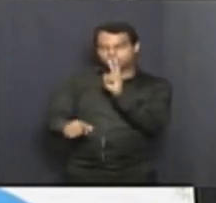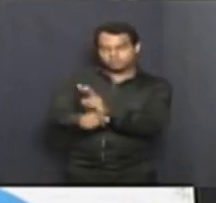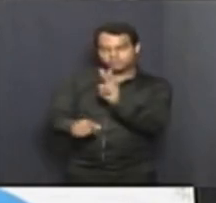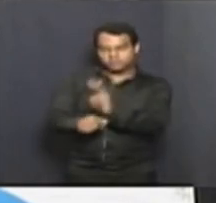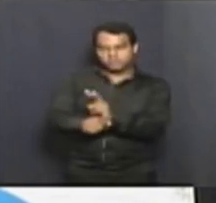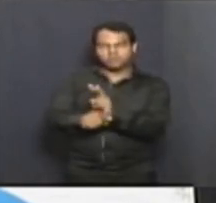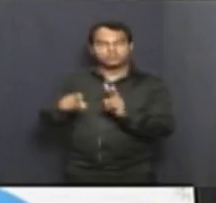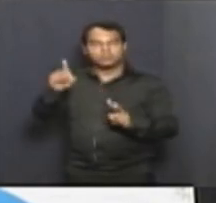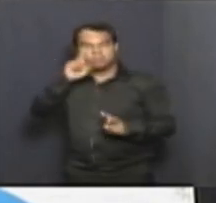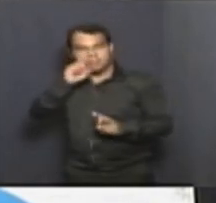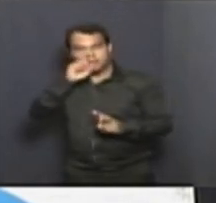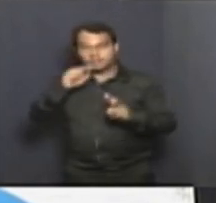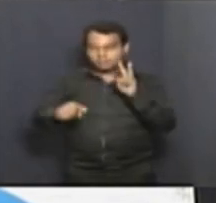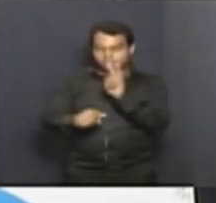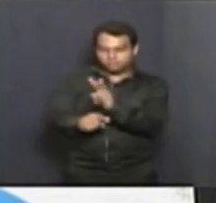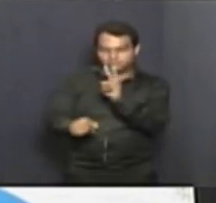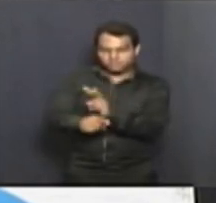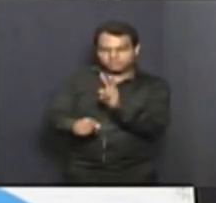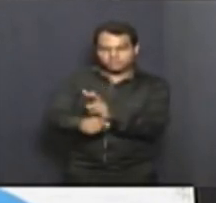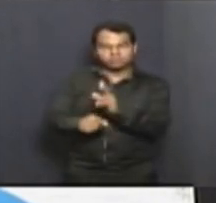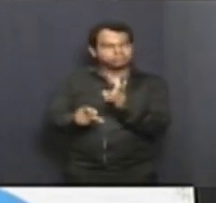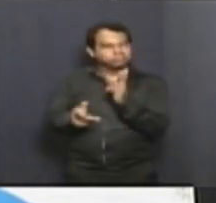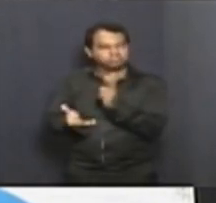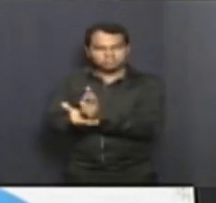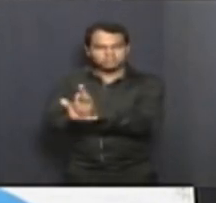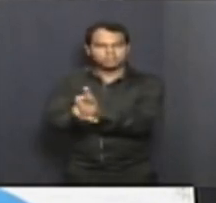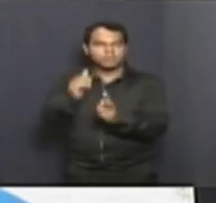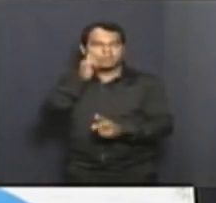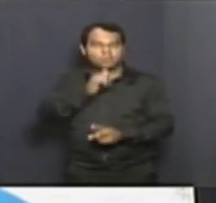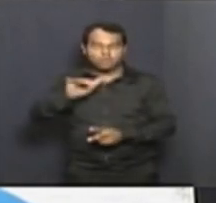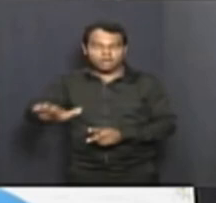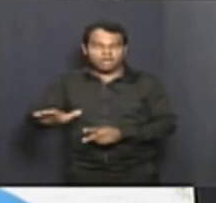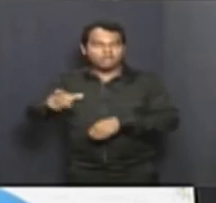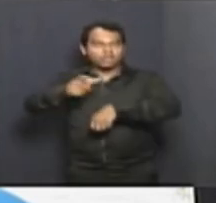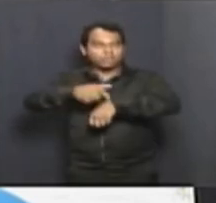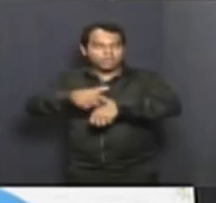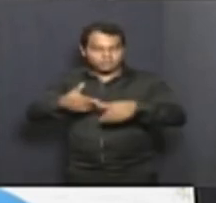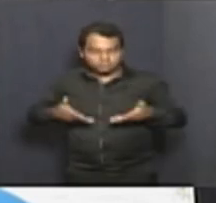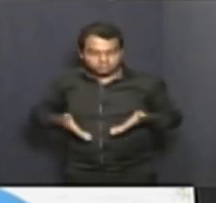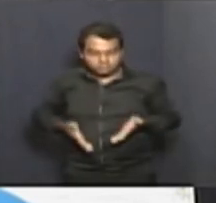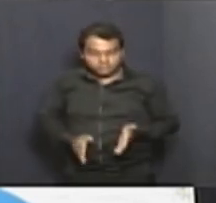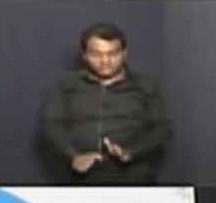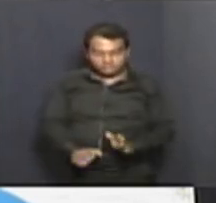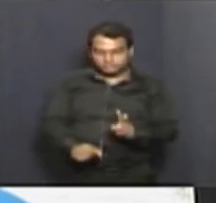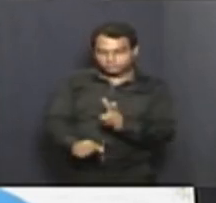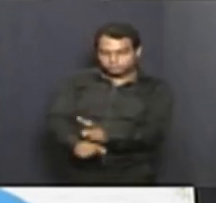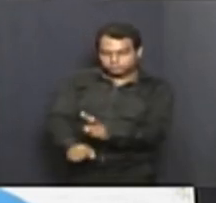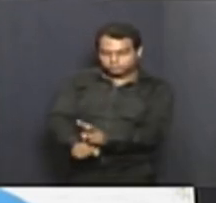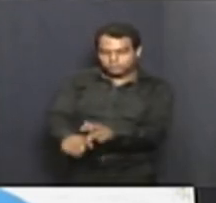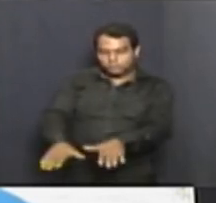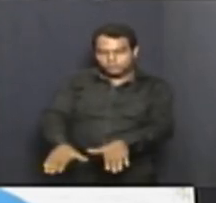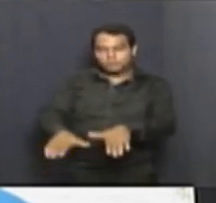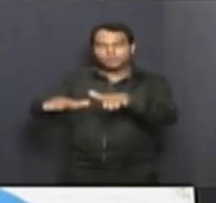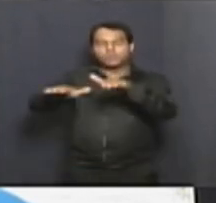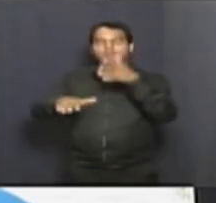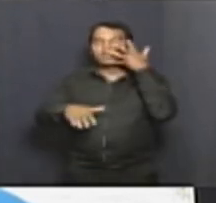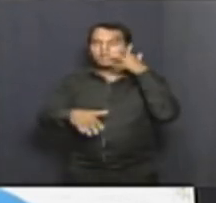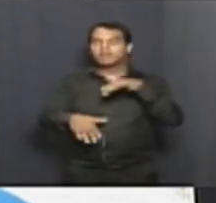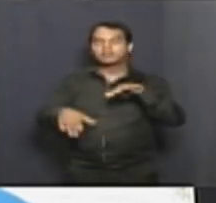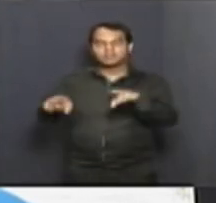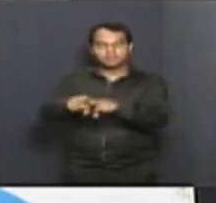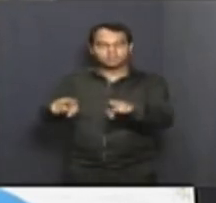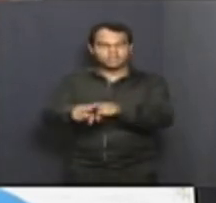e infantil isto é a mulher a partir da concepção ea a criança também o